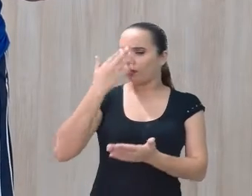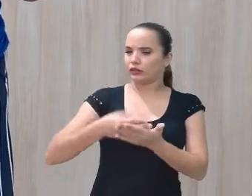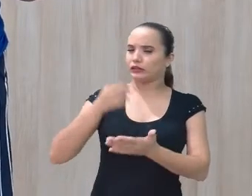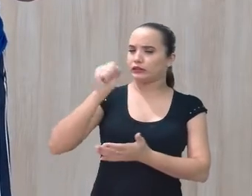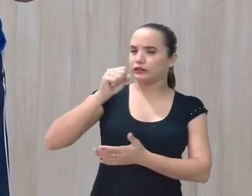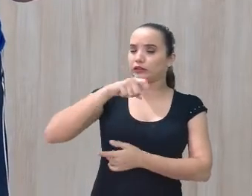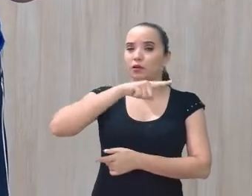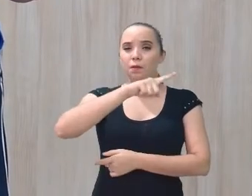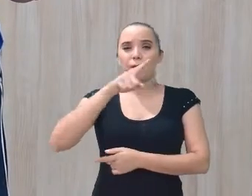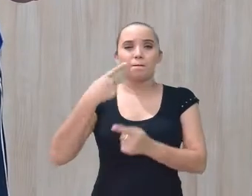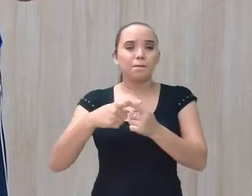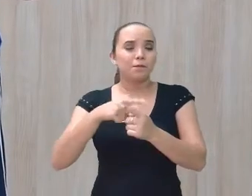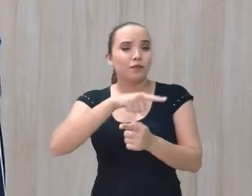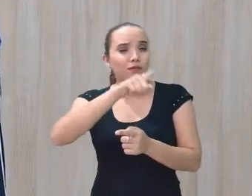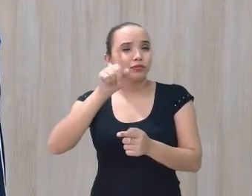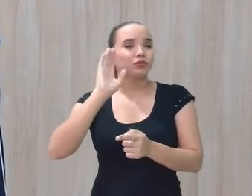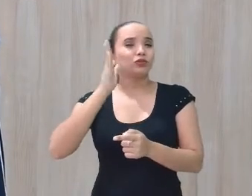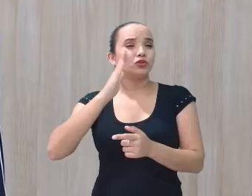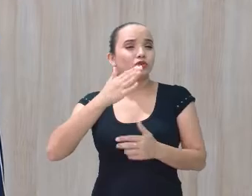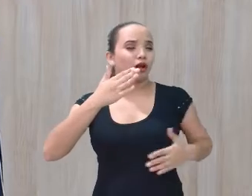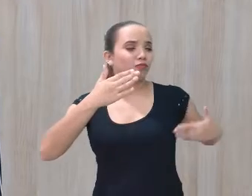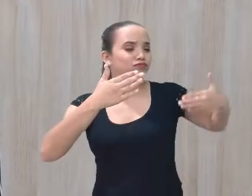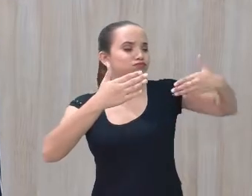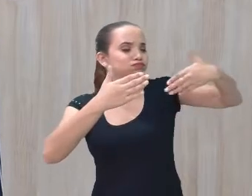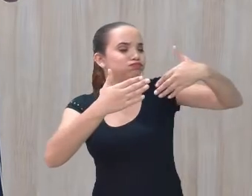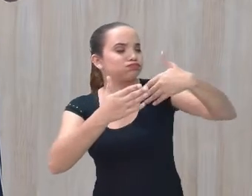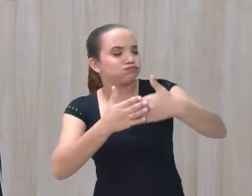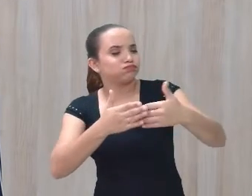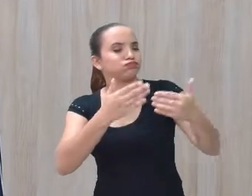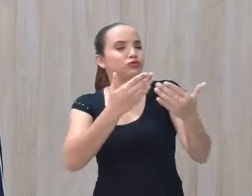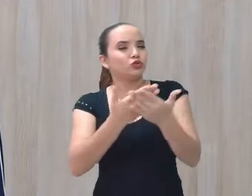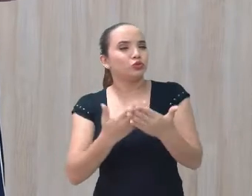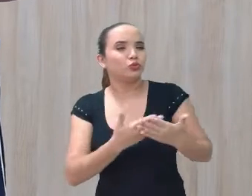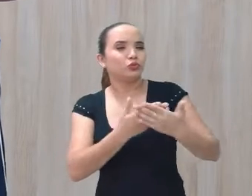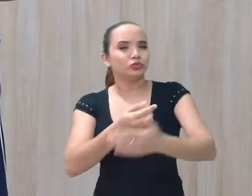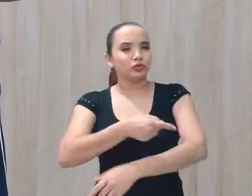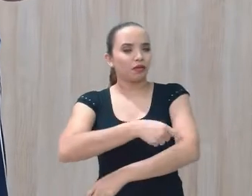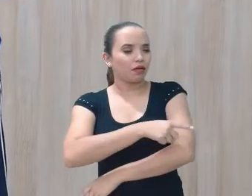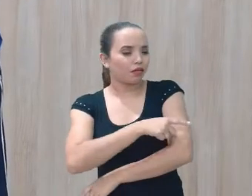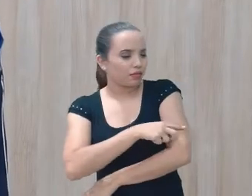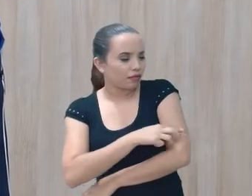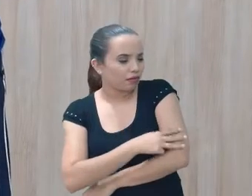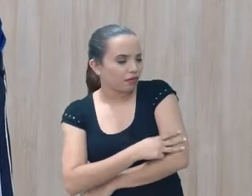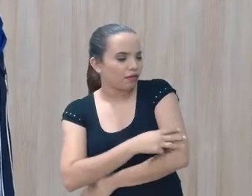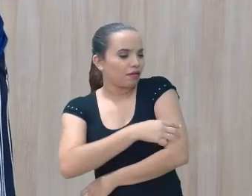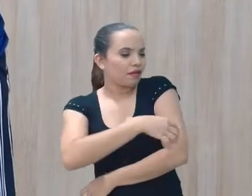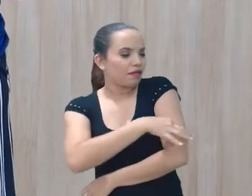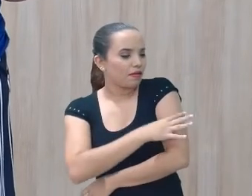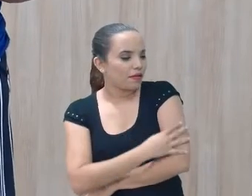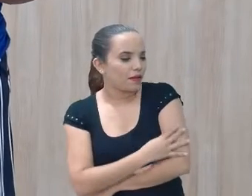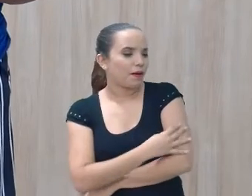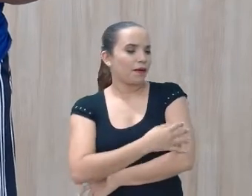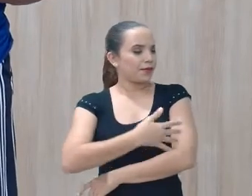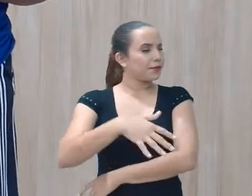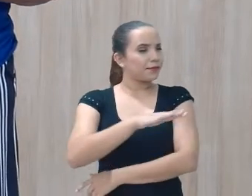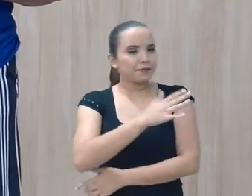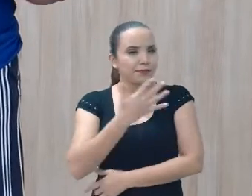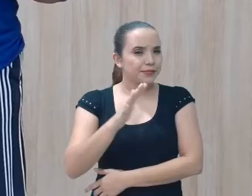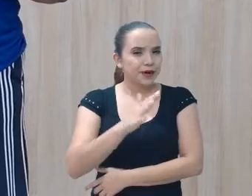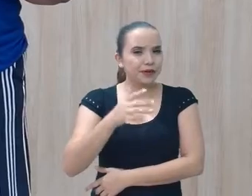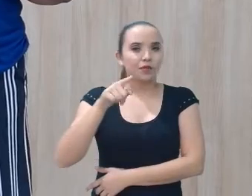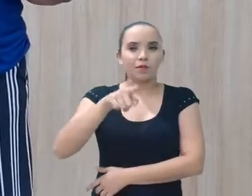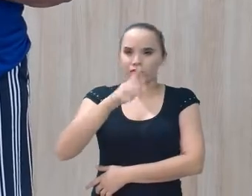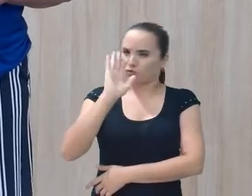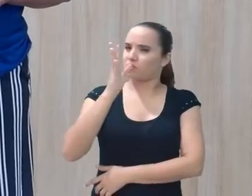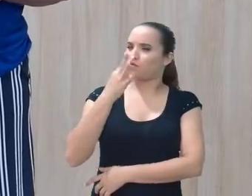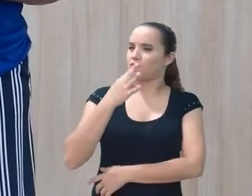isso desde sempre, lá, né, na terceira série, na quarta série. Então, é um assunto que vocês conhecem, né? A gente